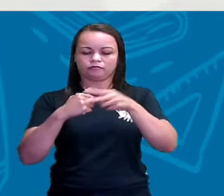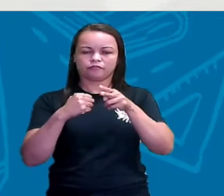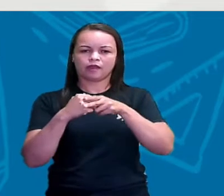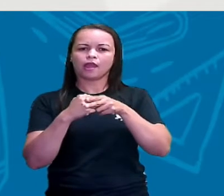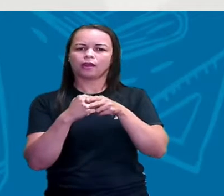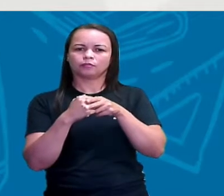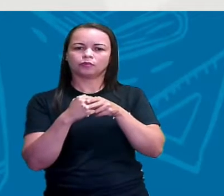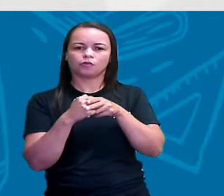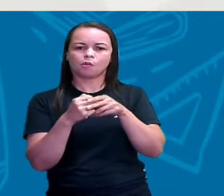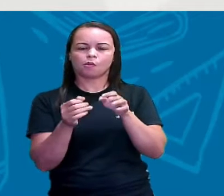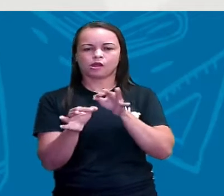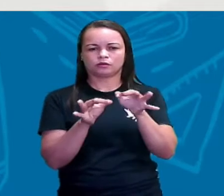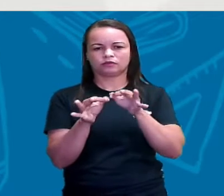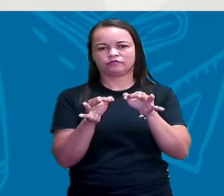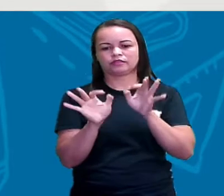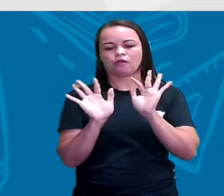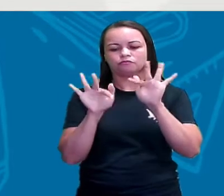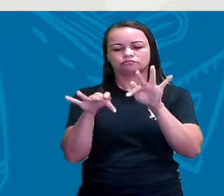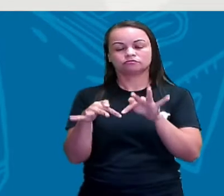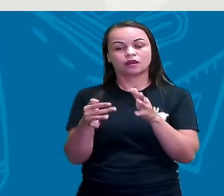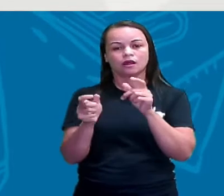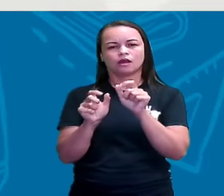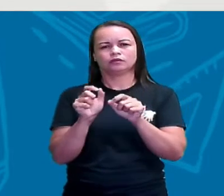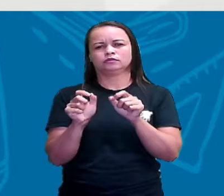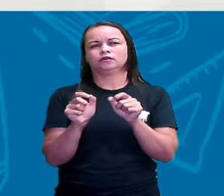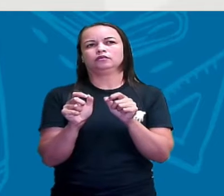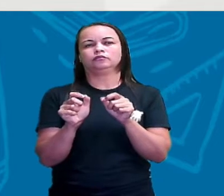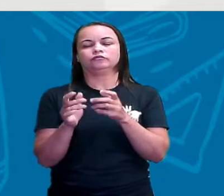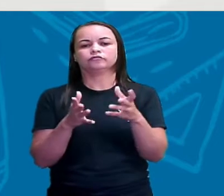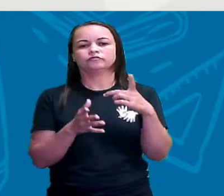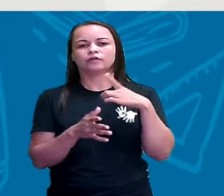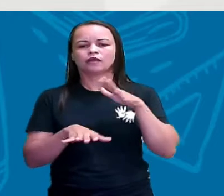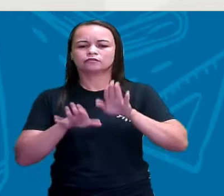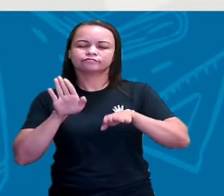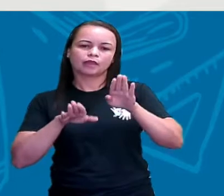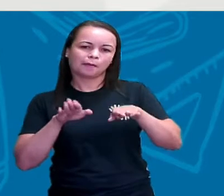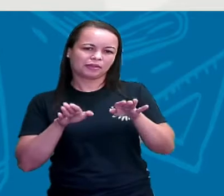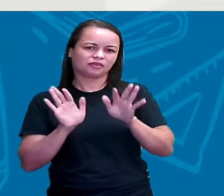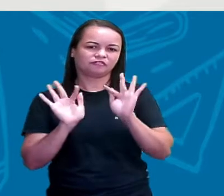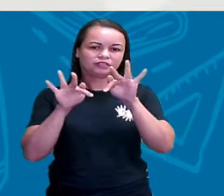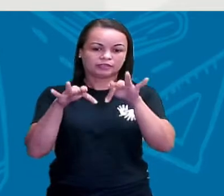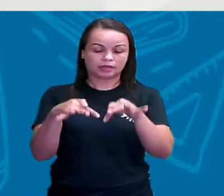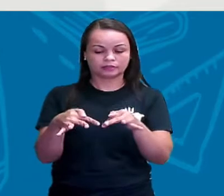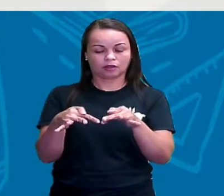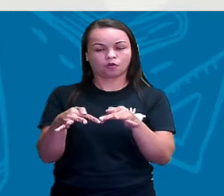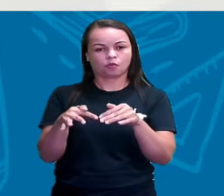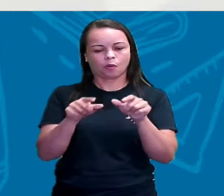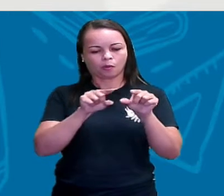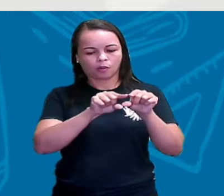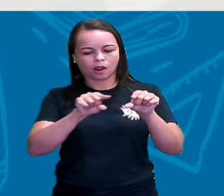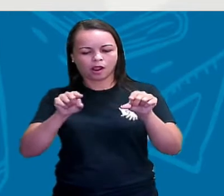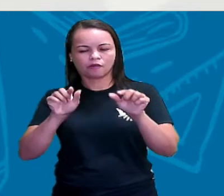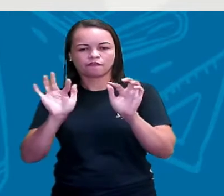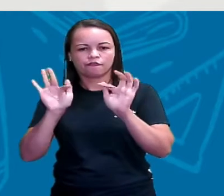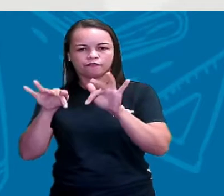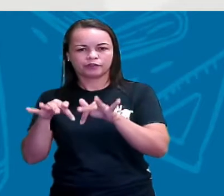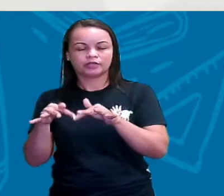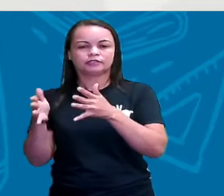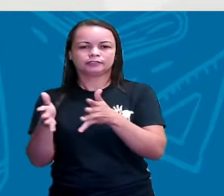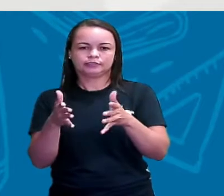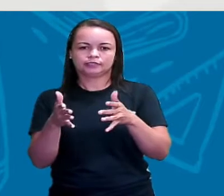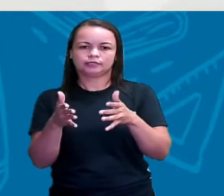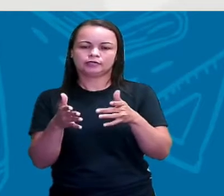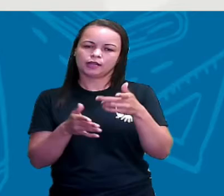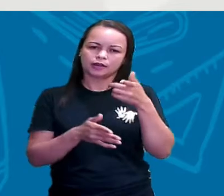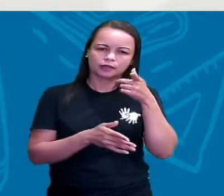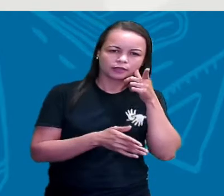uma finalização. Então, vai depender aí da finalização, da terminação desses verbos, e aí vai garantir se eles